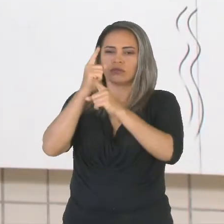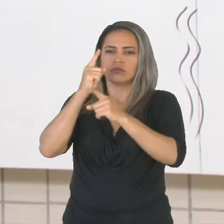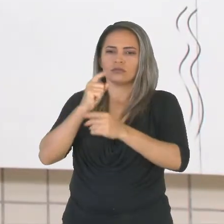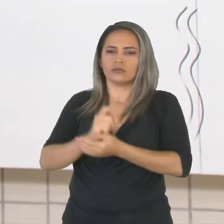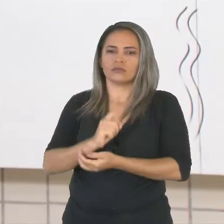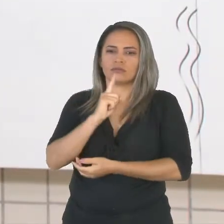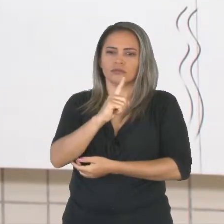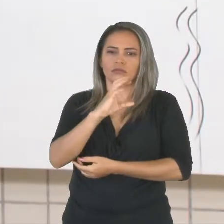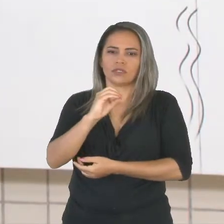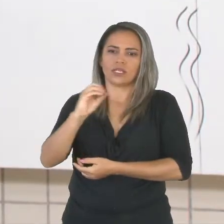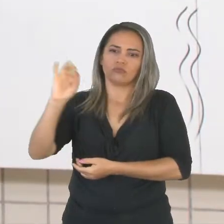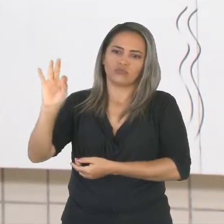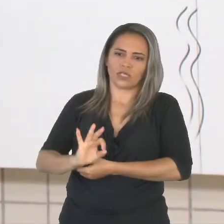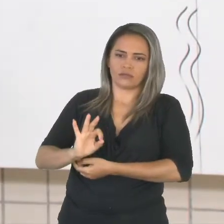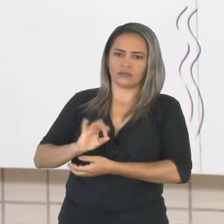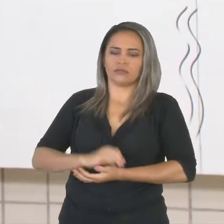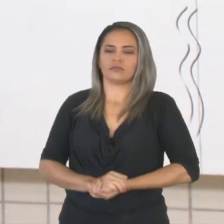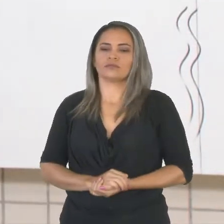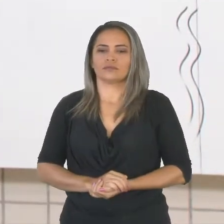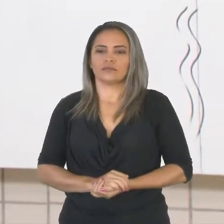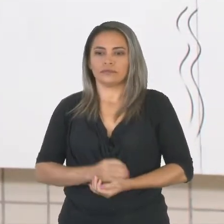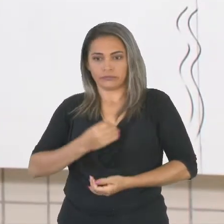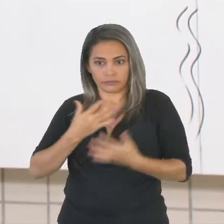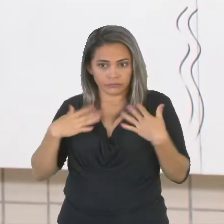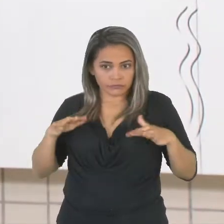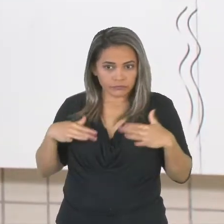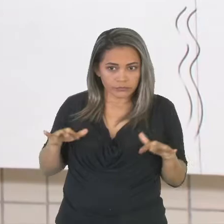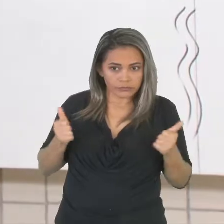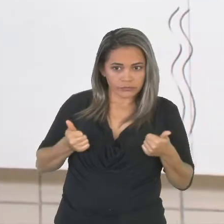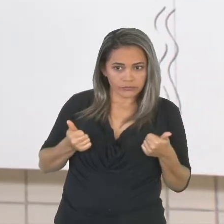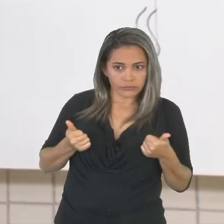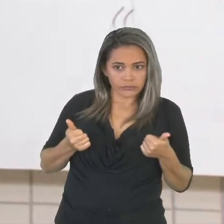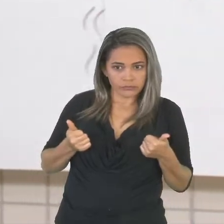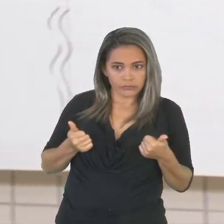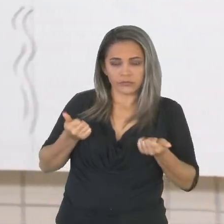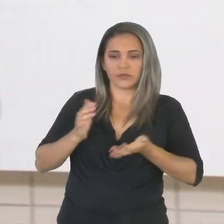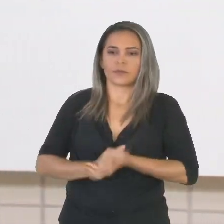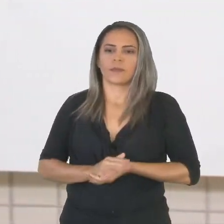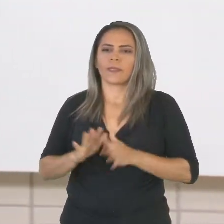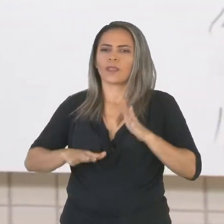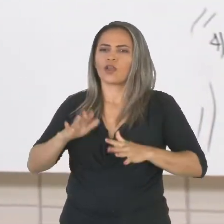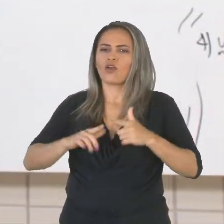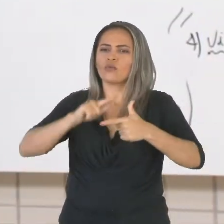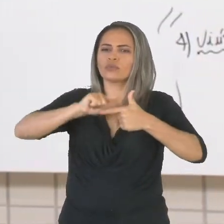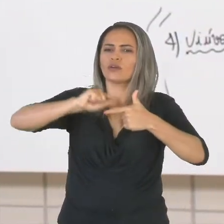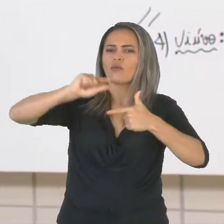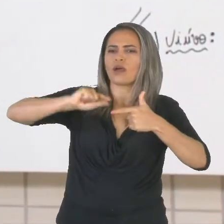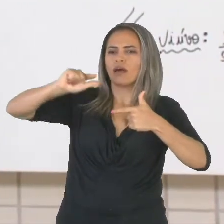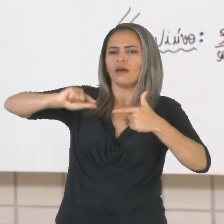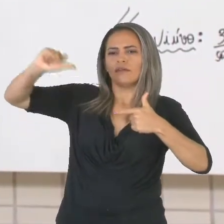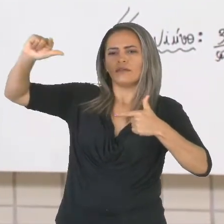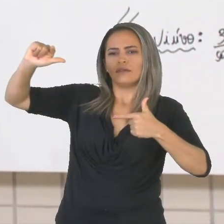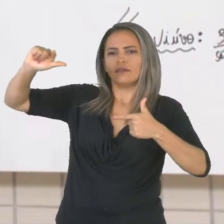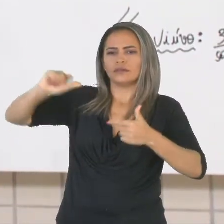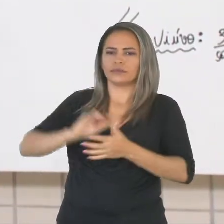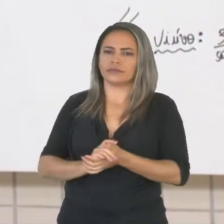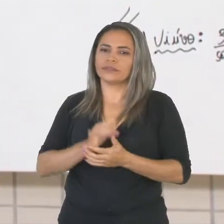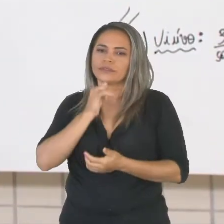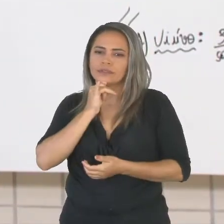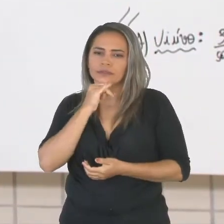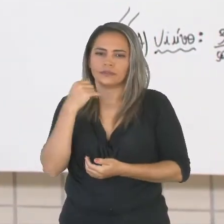de 100%. Tranquilo? Bom, como ficaria o gráfico desse